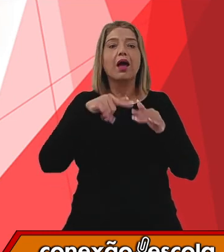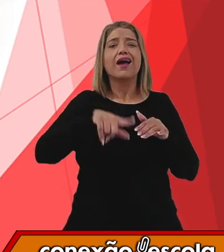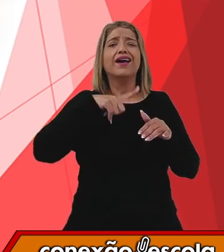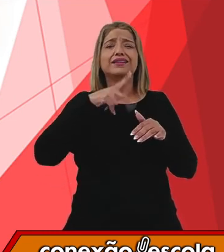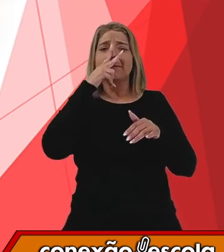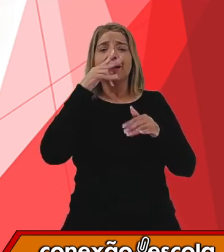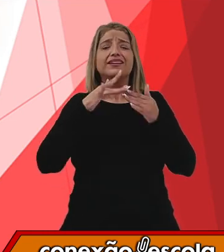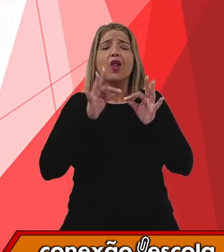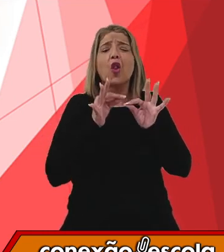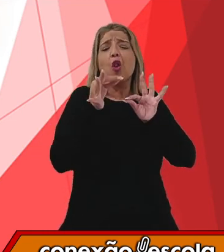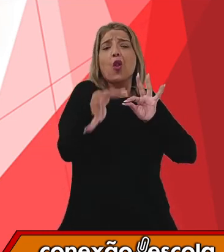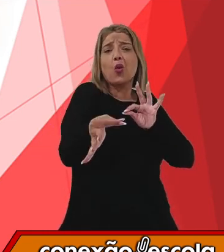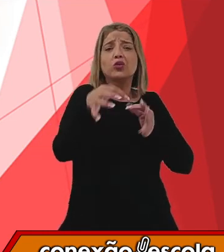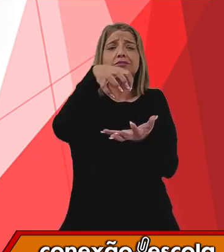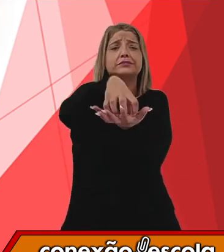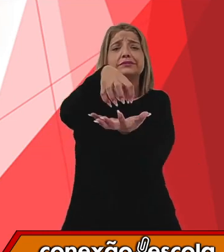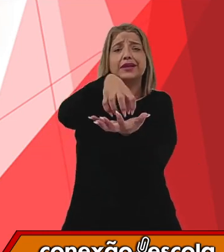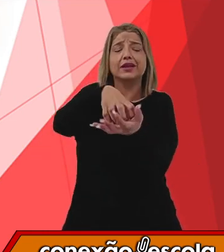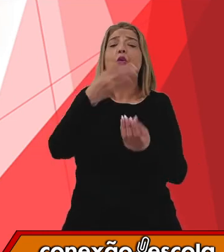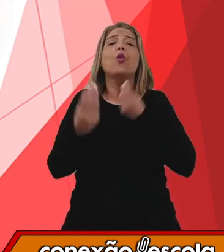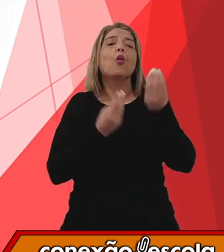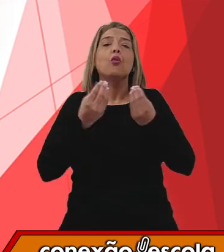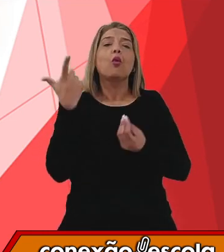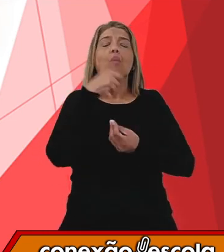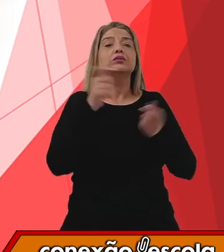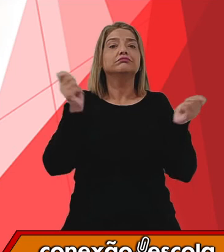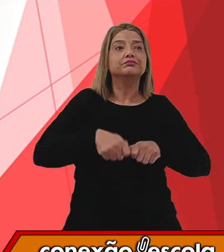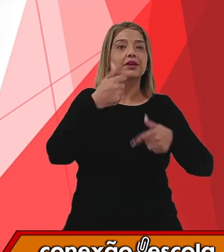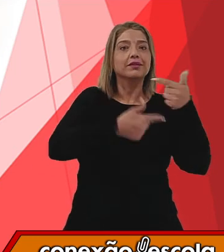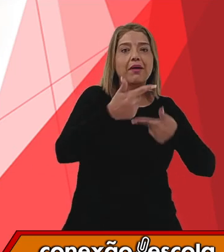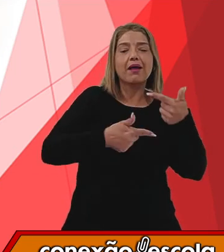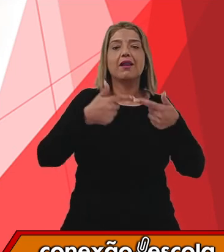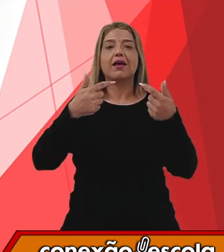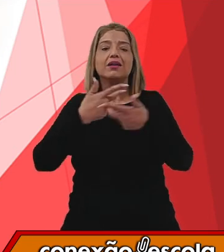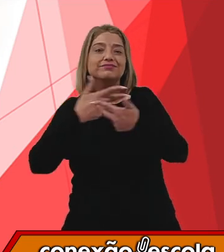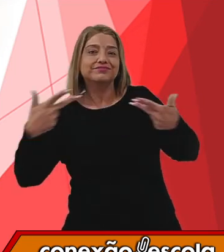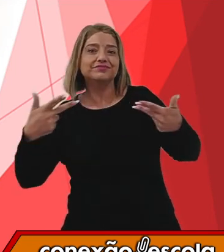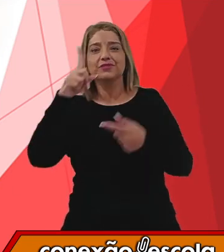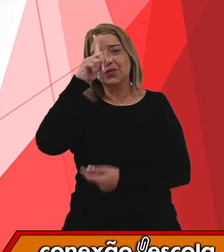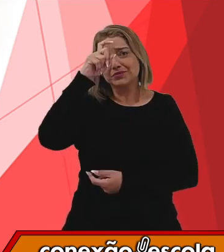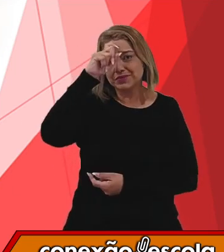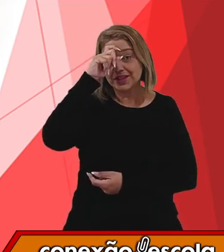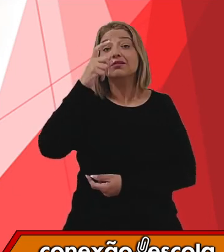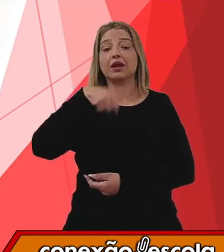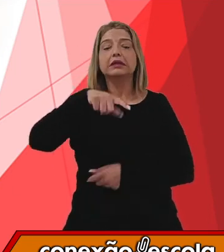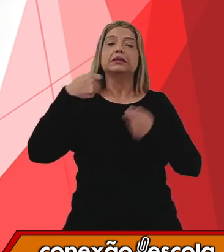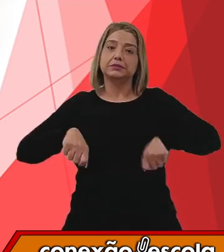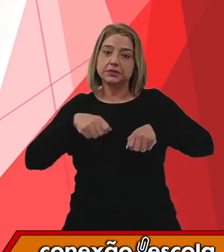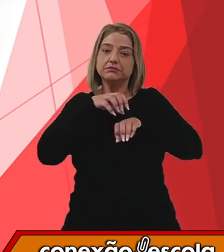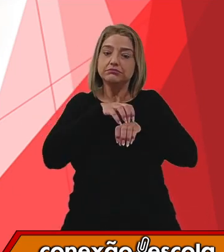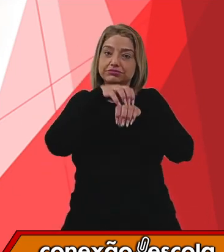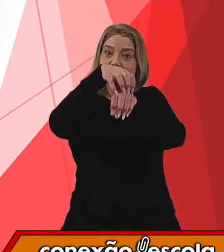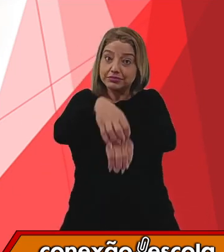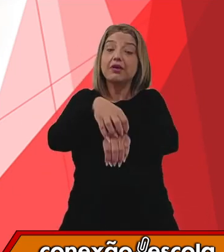serviços essenciais. Por conta disso, a mobilidade urbana precisa constantemente ser melhorada, a fim